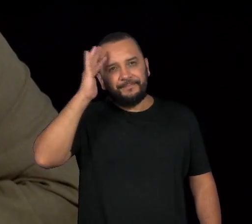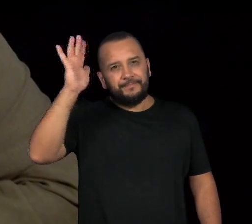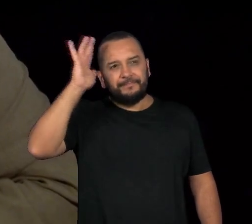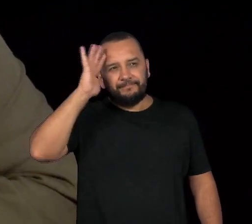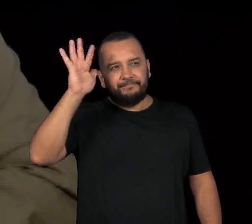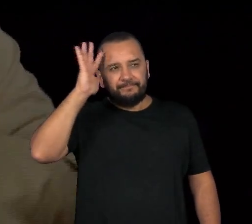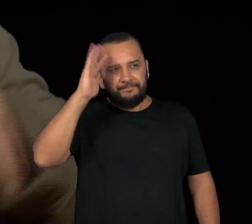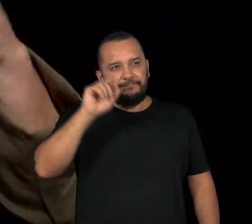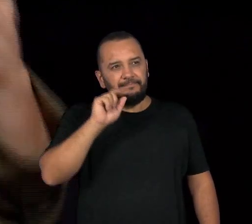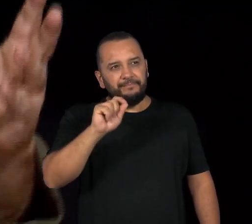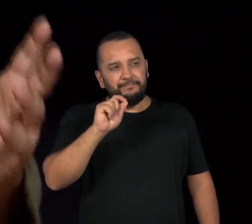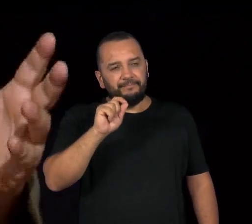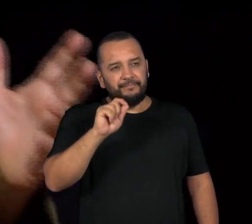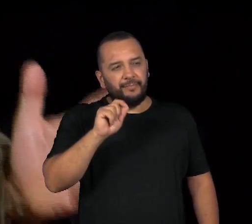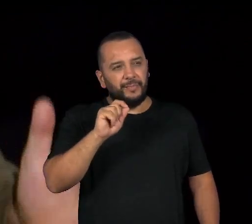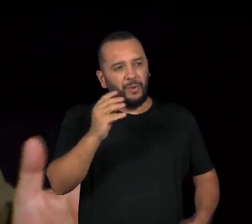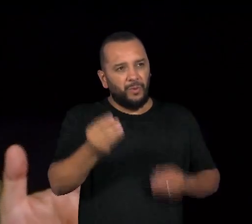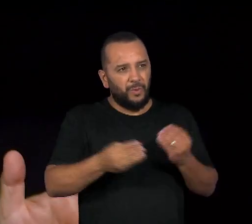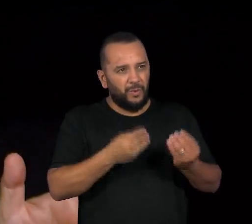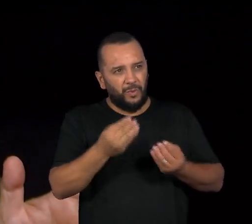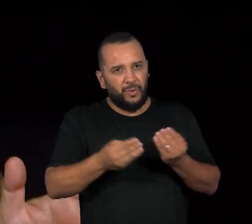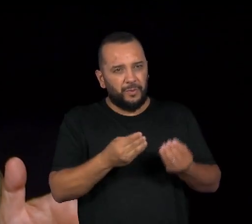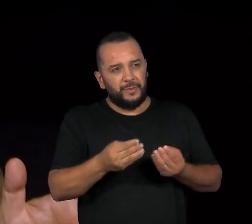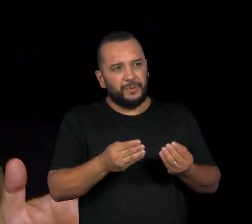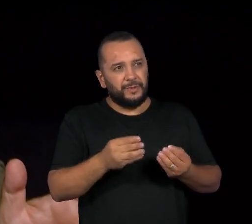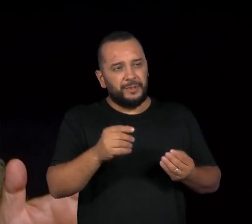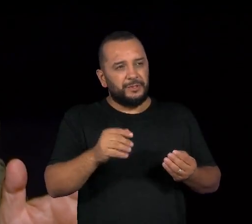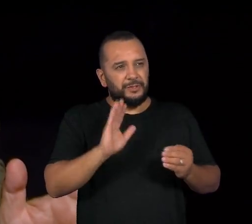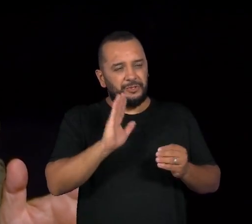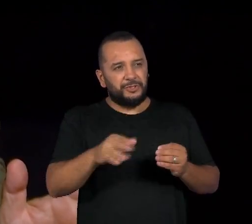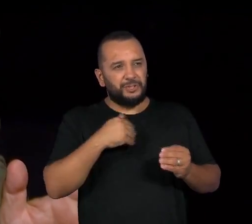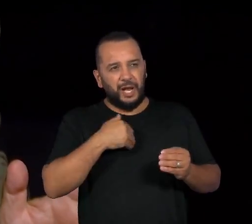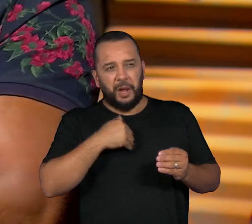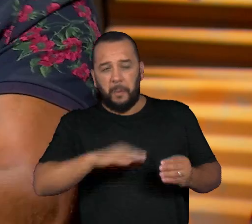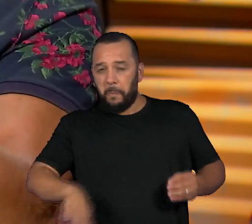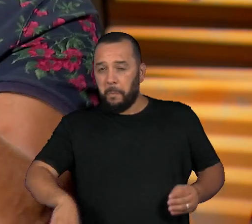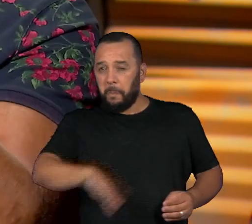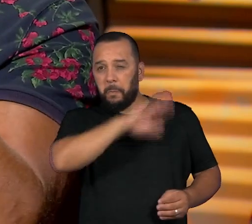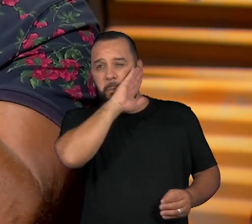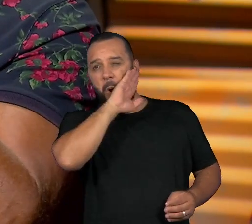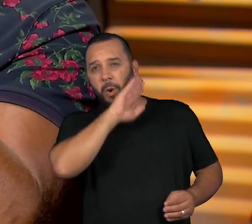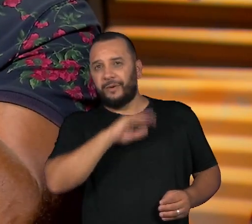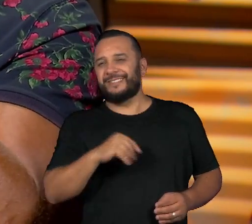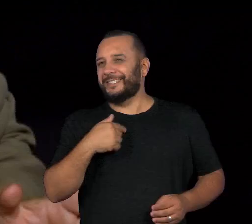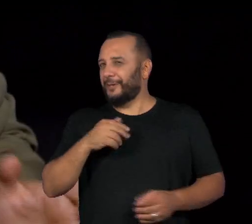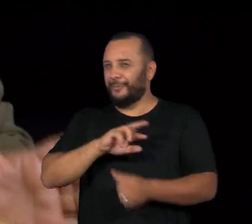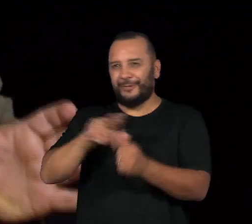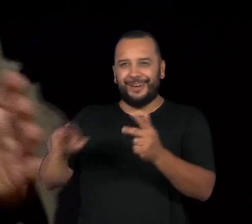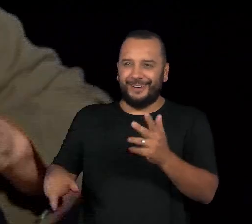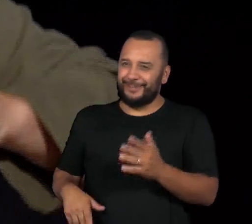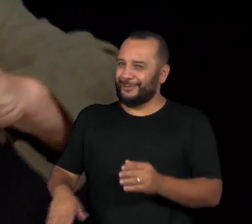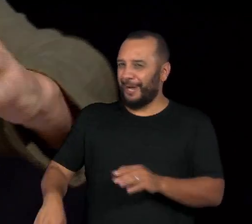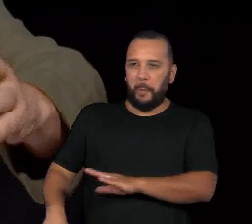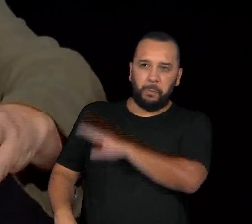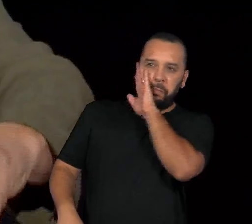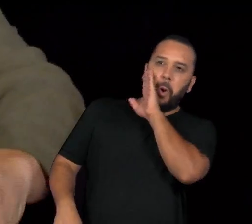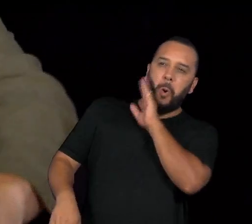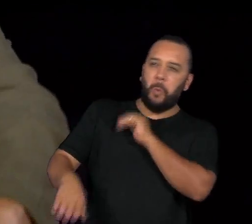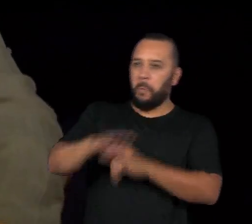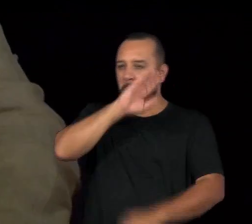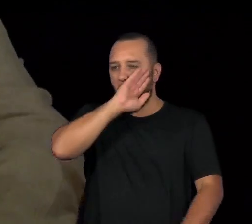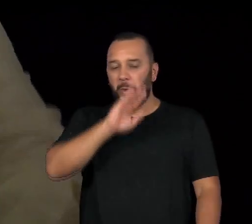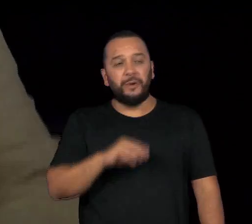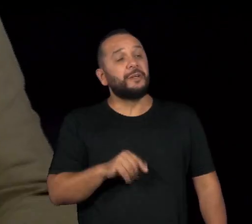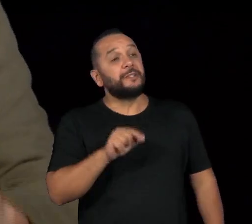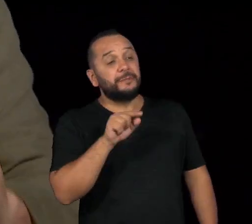imaginar o que é você levar um chute na cara. Ai, já tomei vários. Eu não sei. Você já levou,